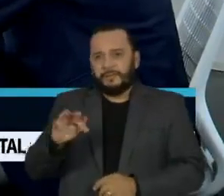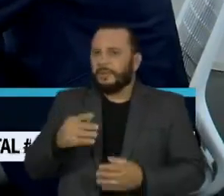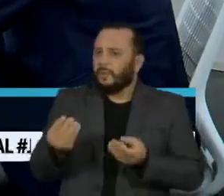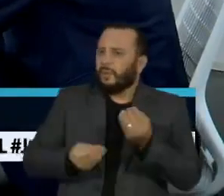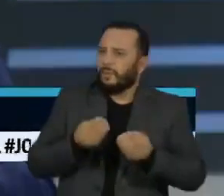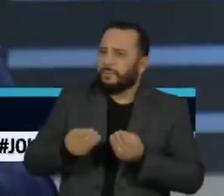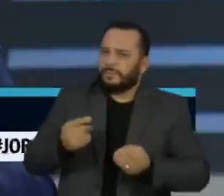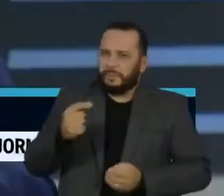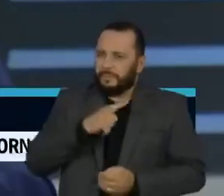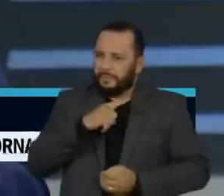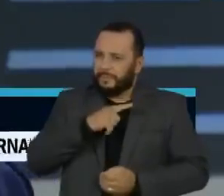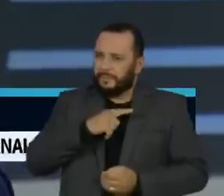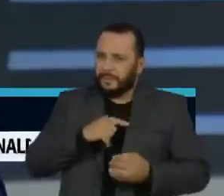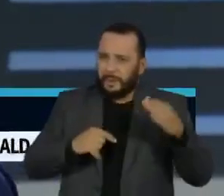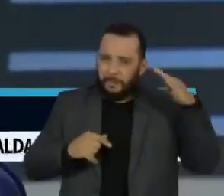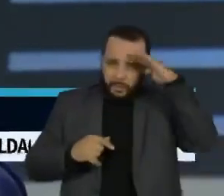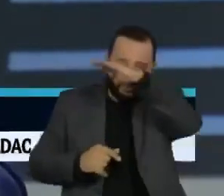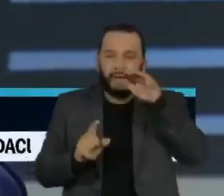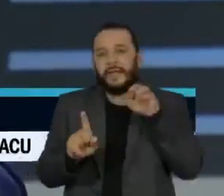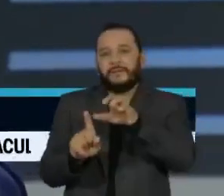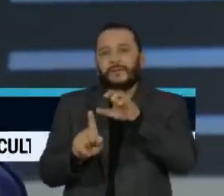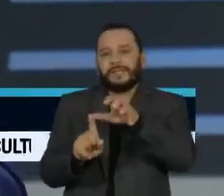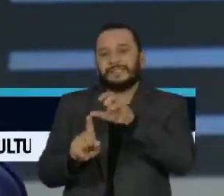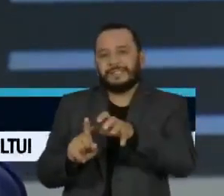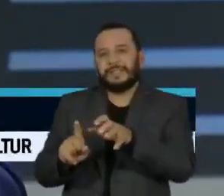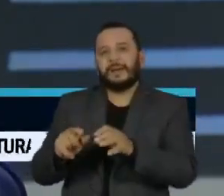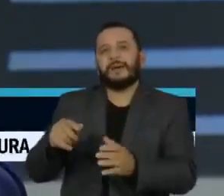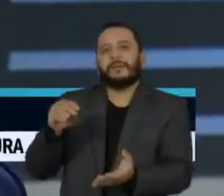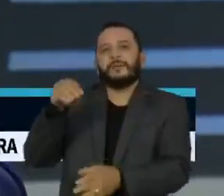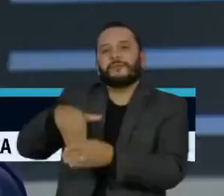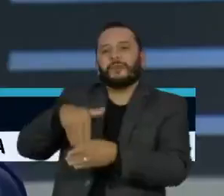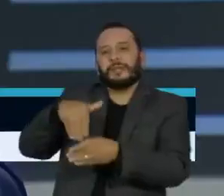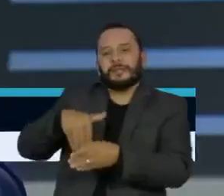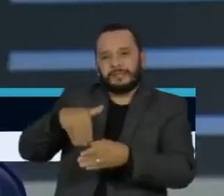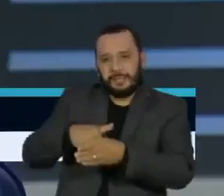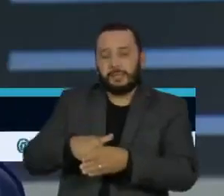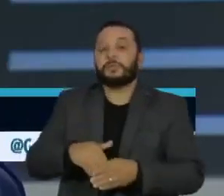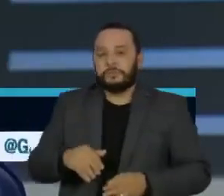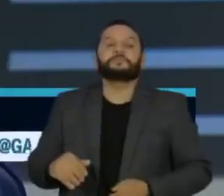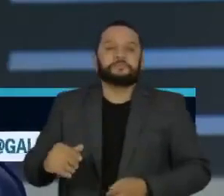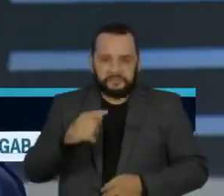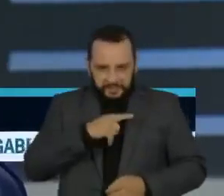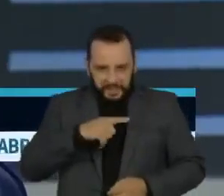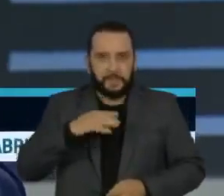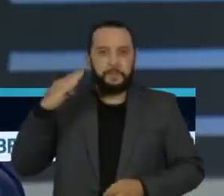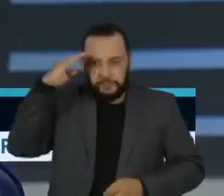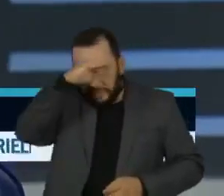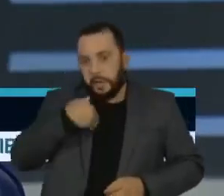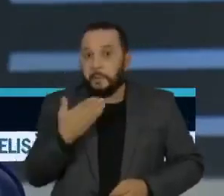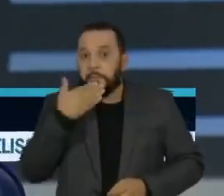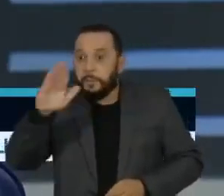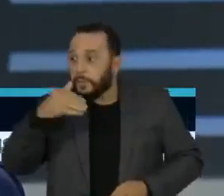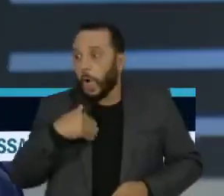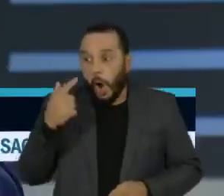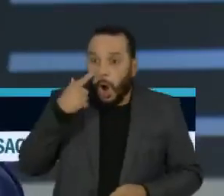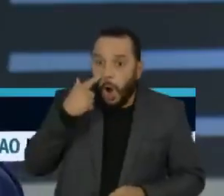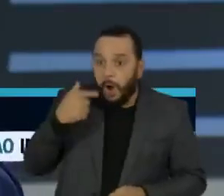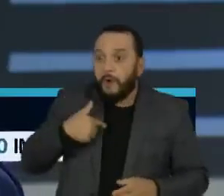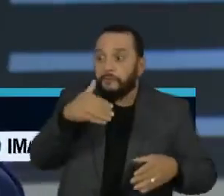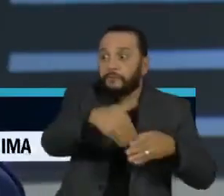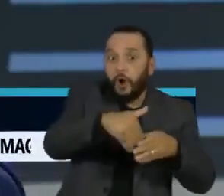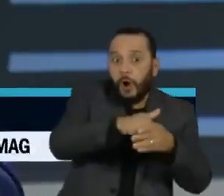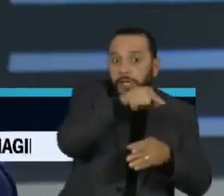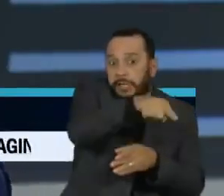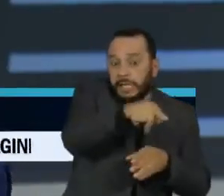nessa eleição ele tá jogando toda a máquina não é do governo prometendo Ministérios né verbas e